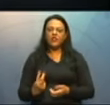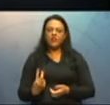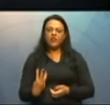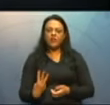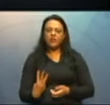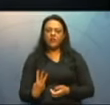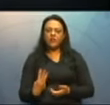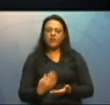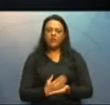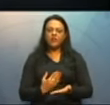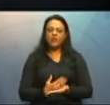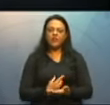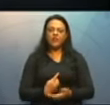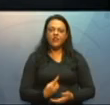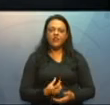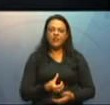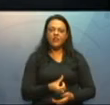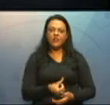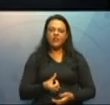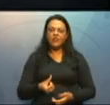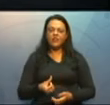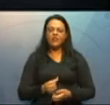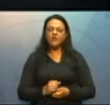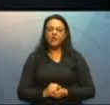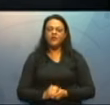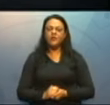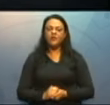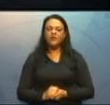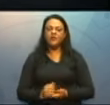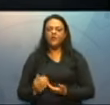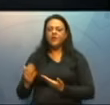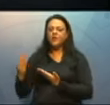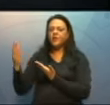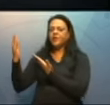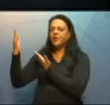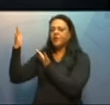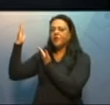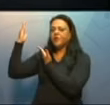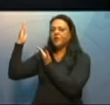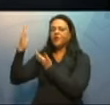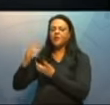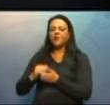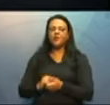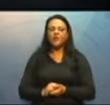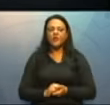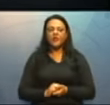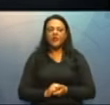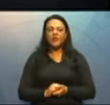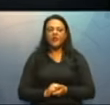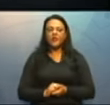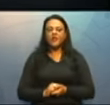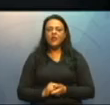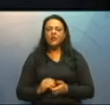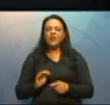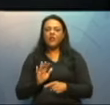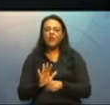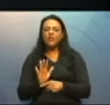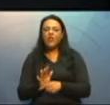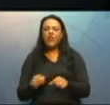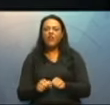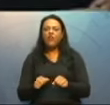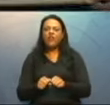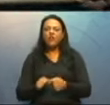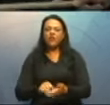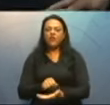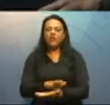exercício 3 da página 166. Olha só. E para ajudar na realização